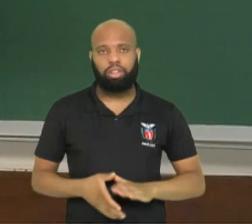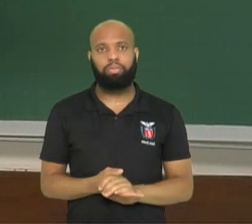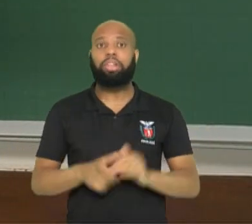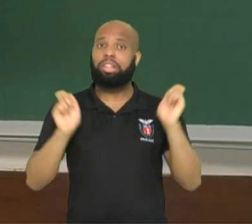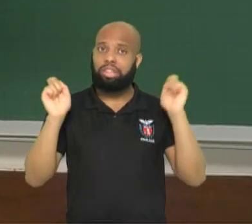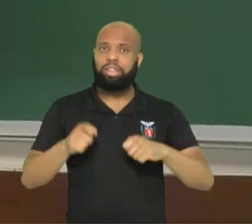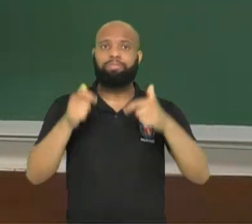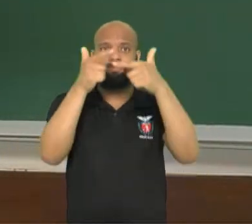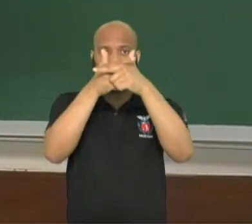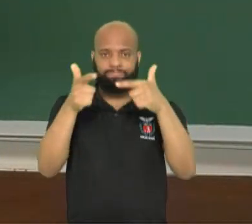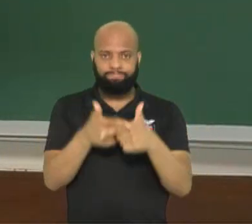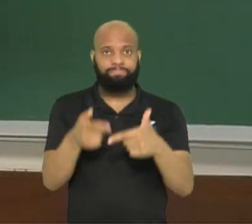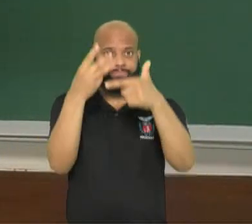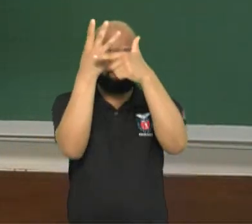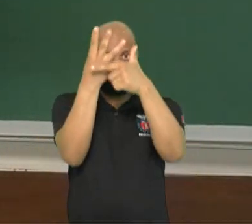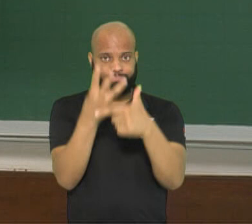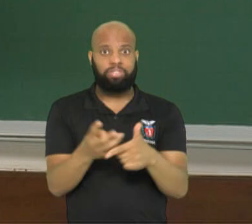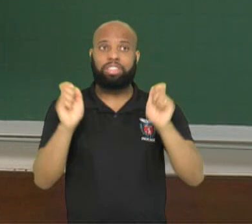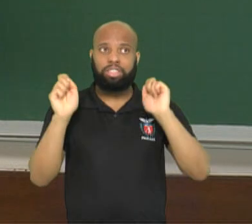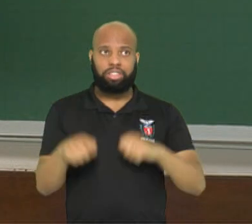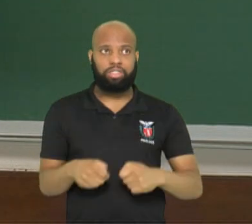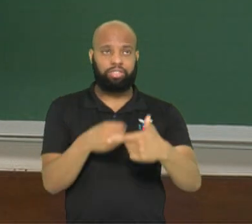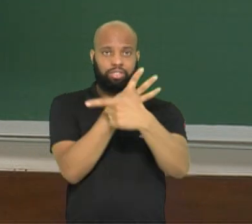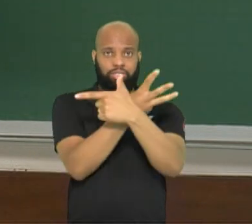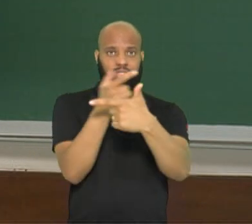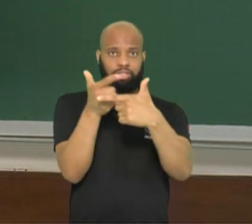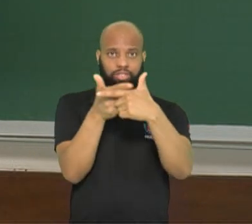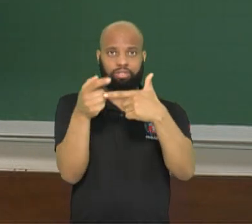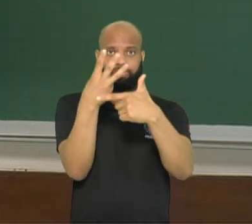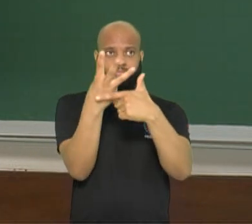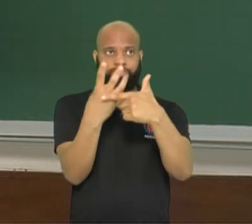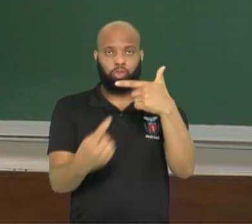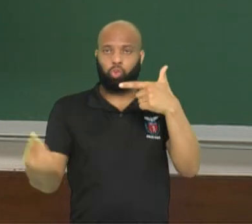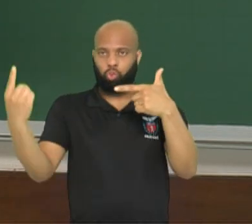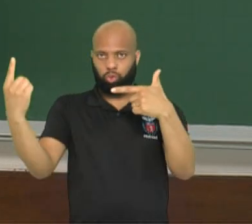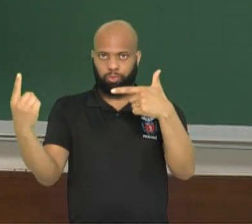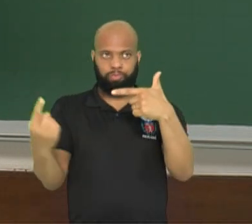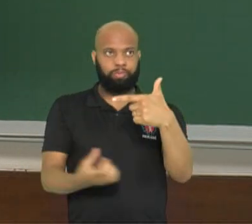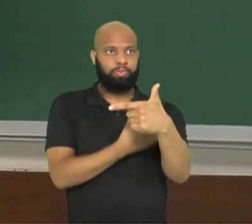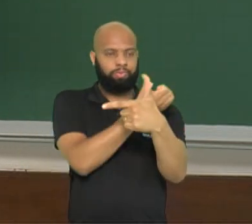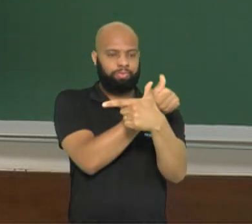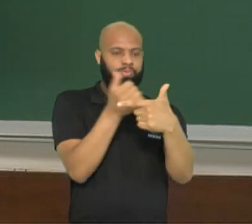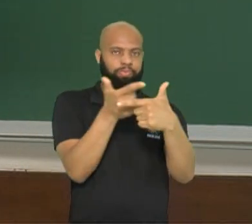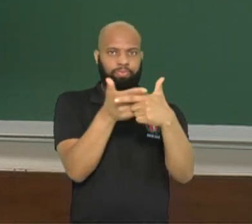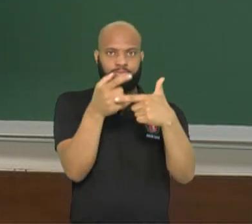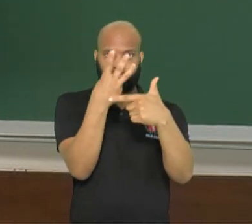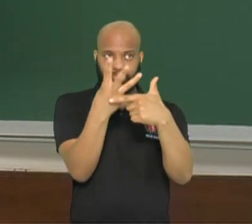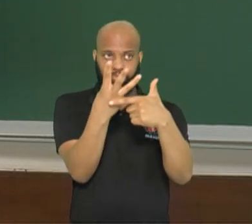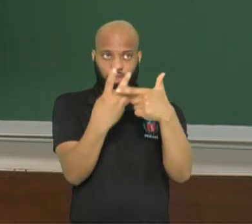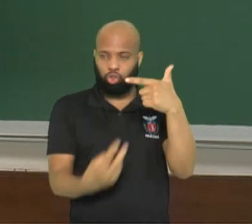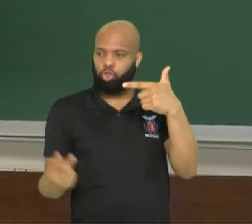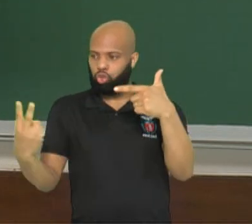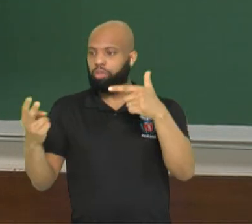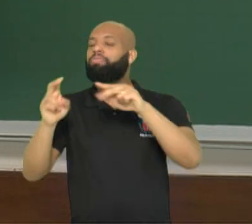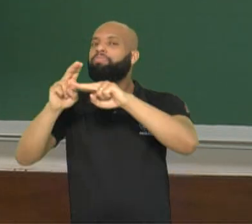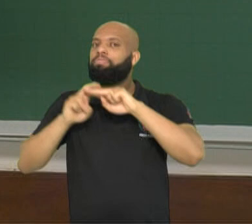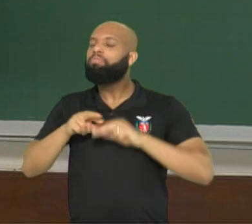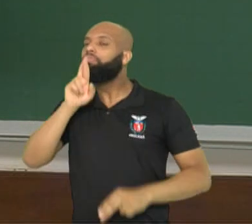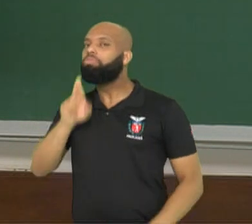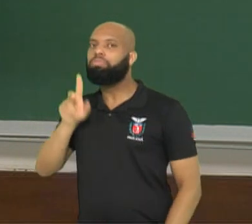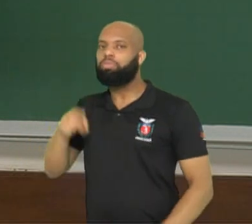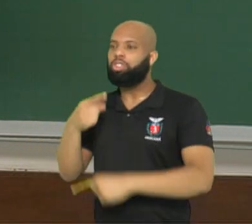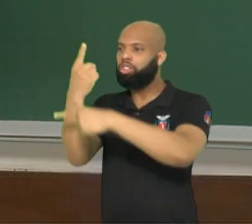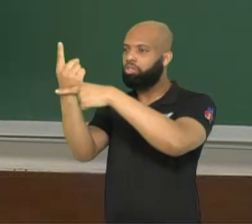essa razão. Então, eu sei que tanto 3 como 6, eles podem ser simplificados por 3.